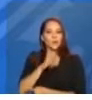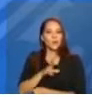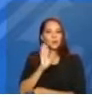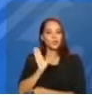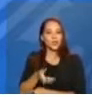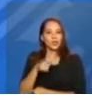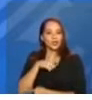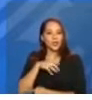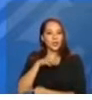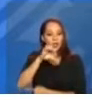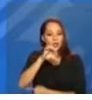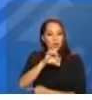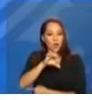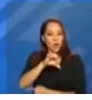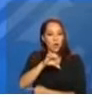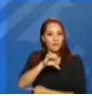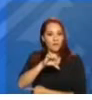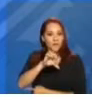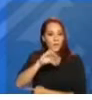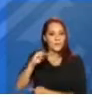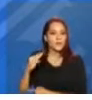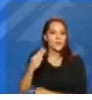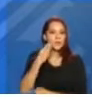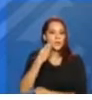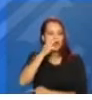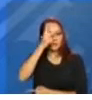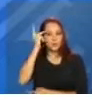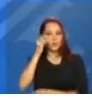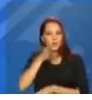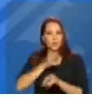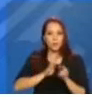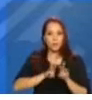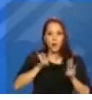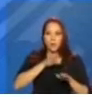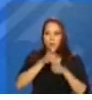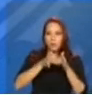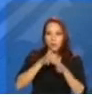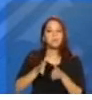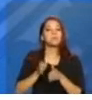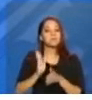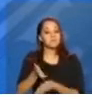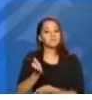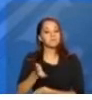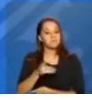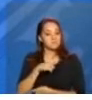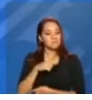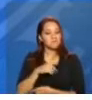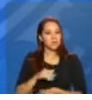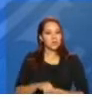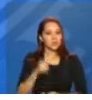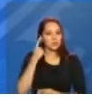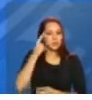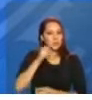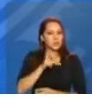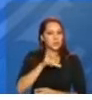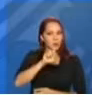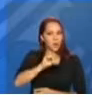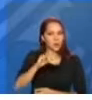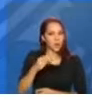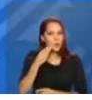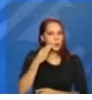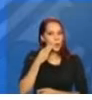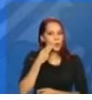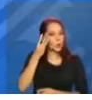bateu 9 milhões de acessos. Então nós temos, a gente achava que chegaria em 50 milhões